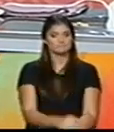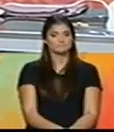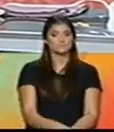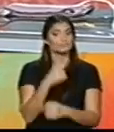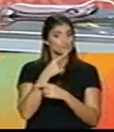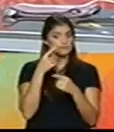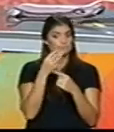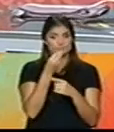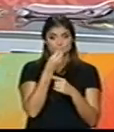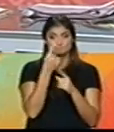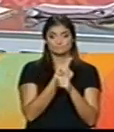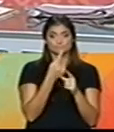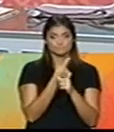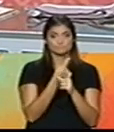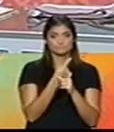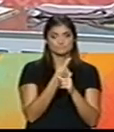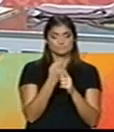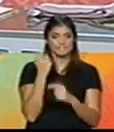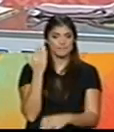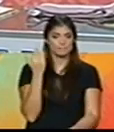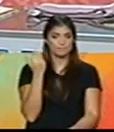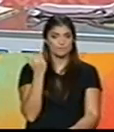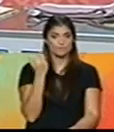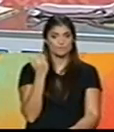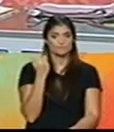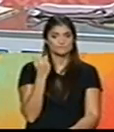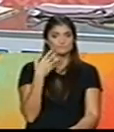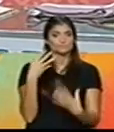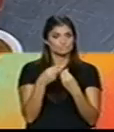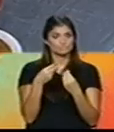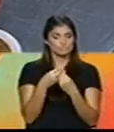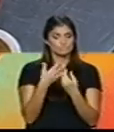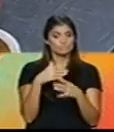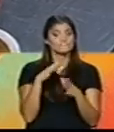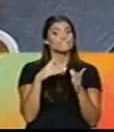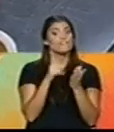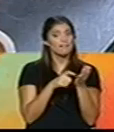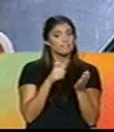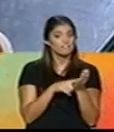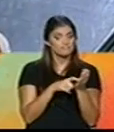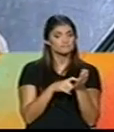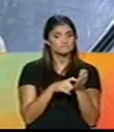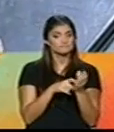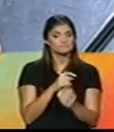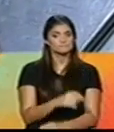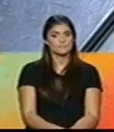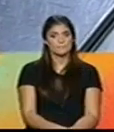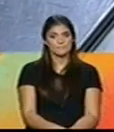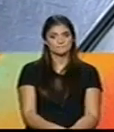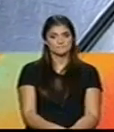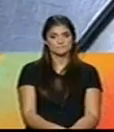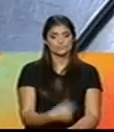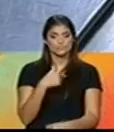Mostramos aqueles ingredientes que há pouco fomos introduzindo, sim, mas há aqui mais, não é? Sim, ainda não entraram. É assim,